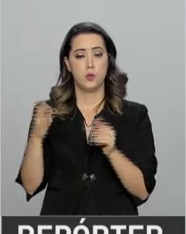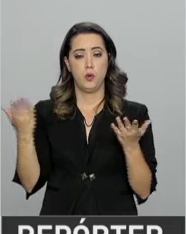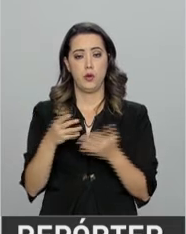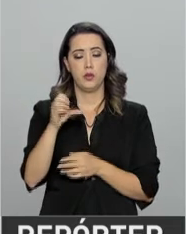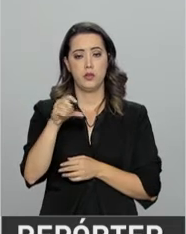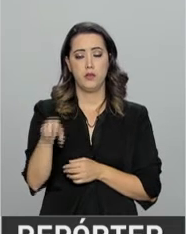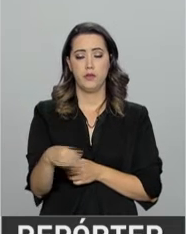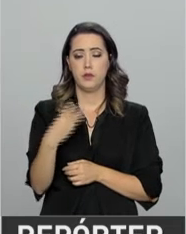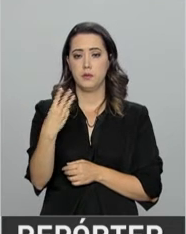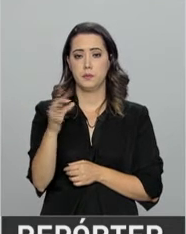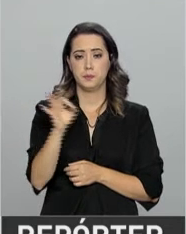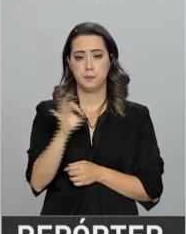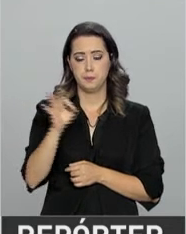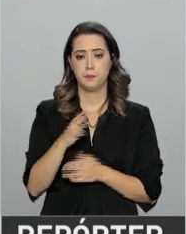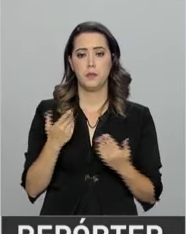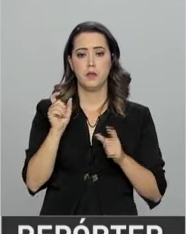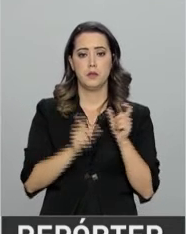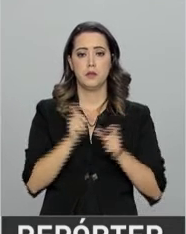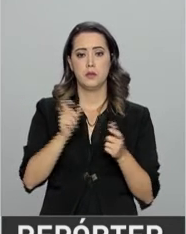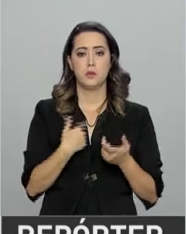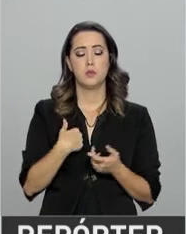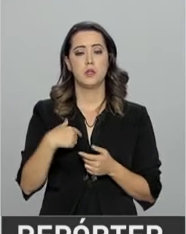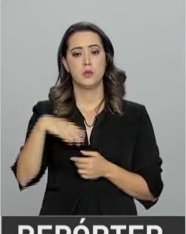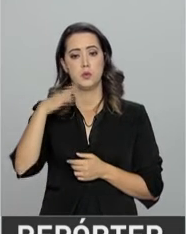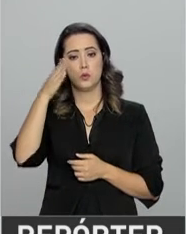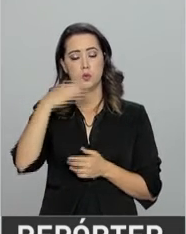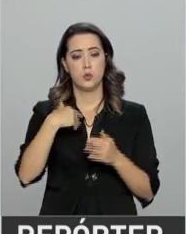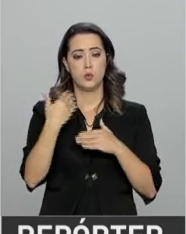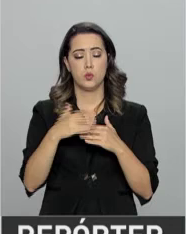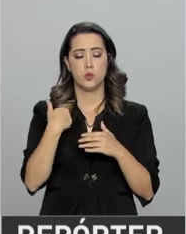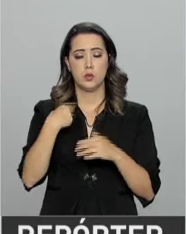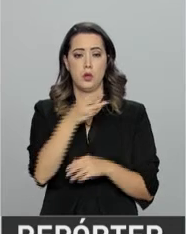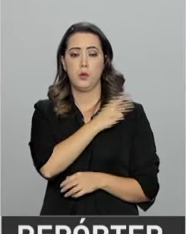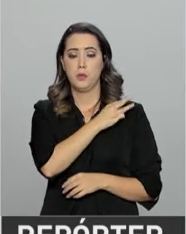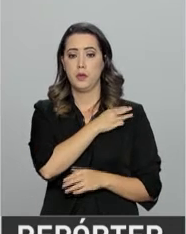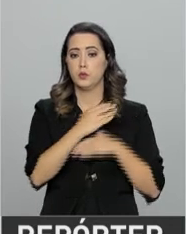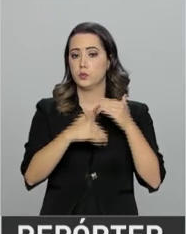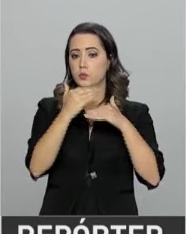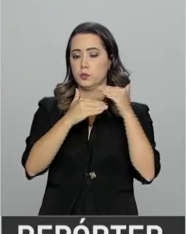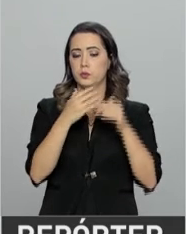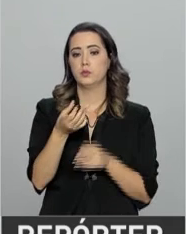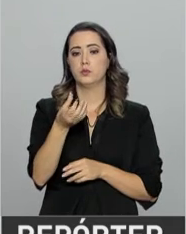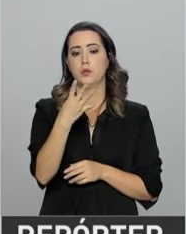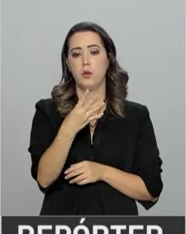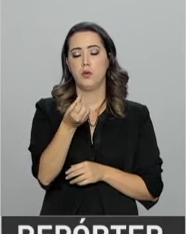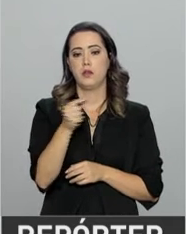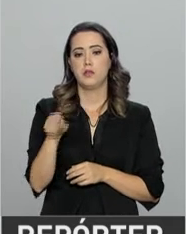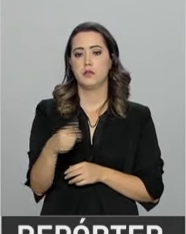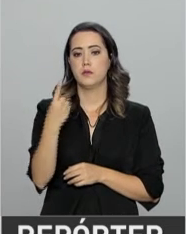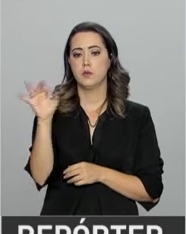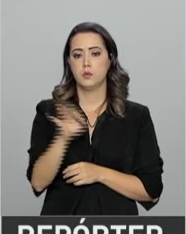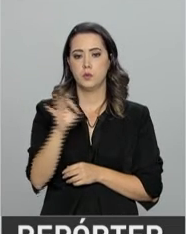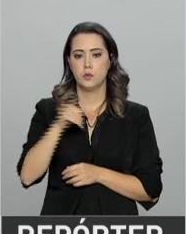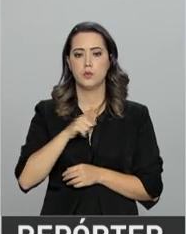9,3 por cento já entre as pessoas com instrução a taxa aumentou em 2017 46,1